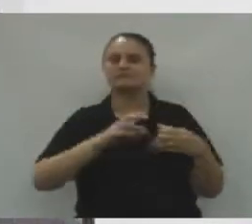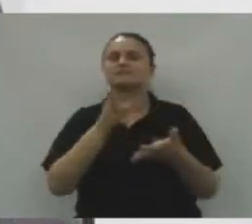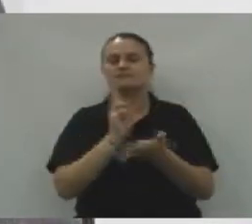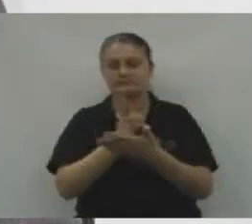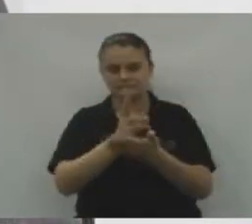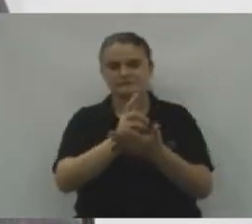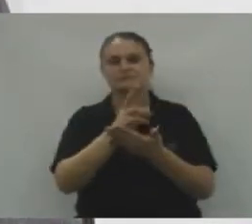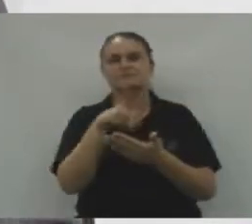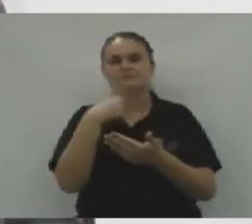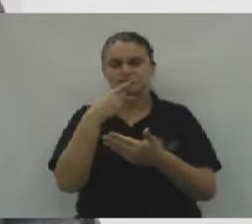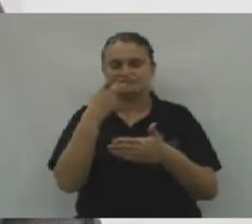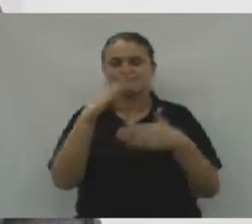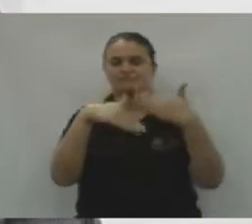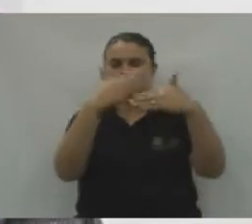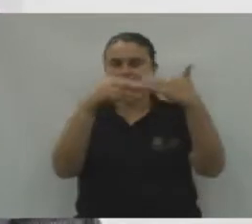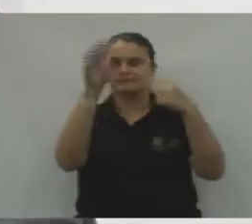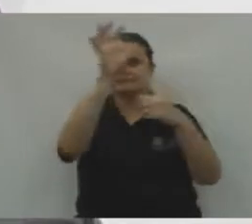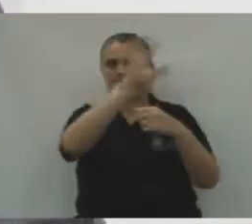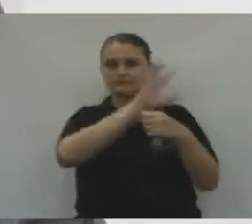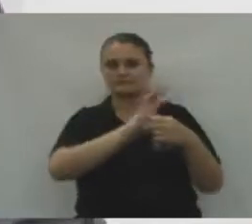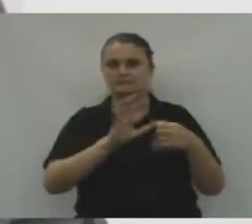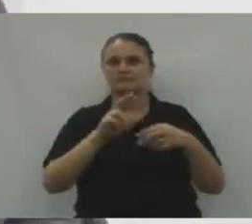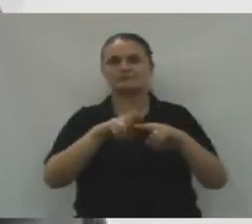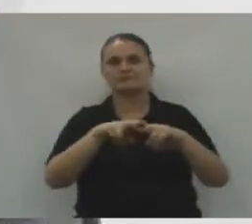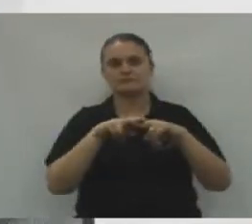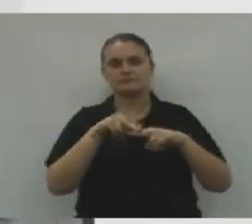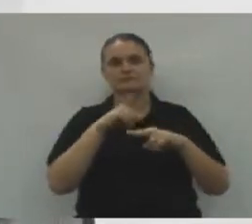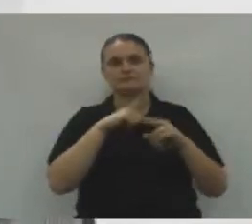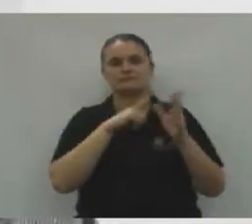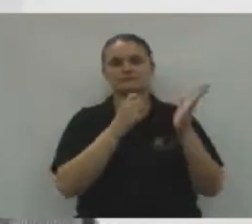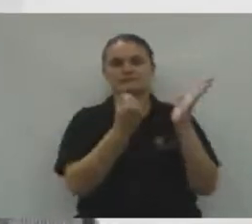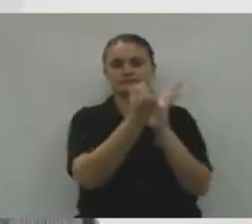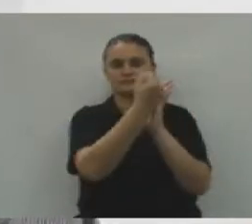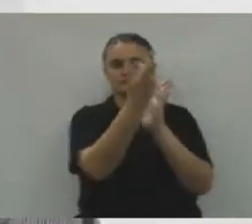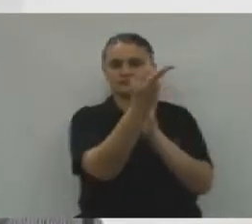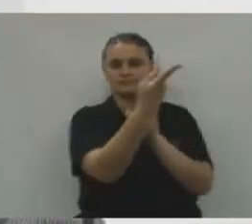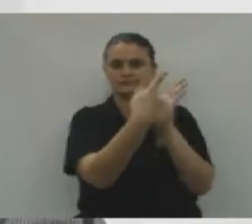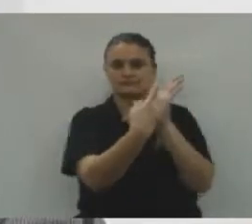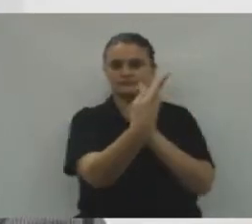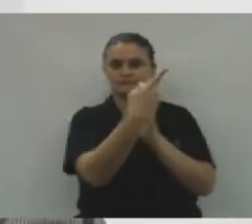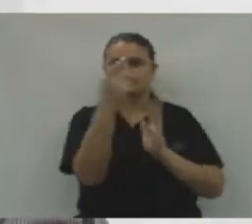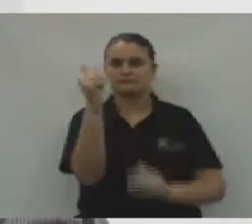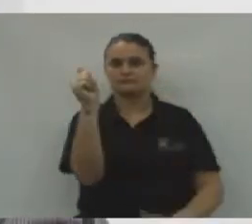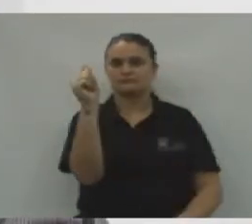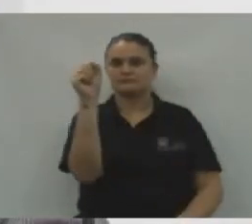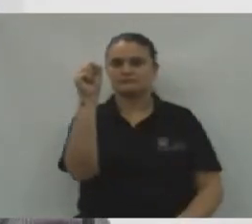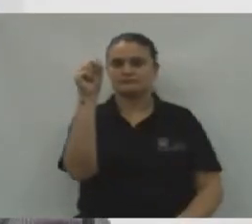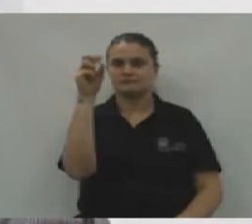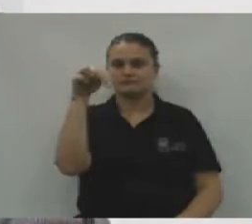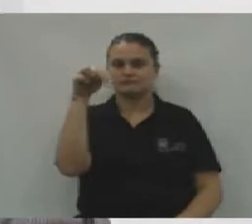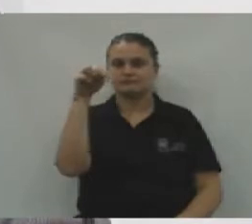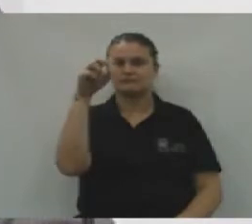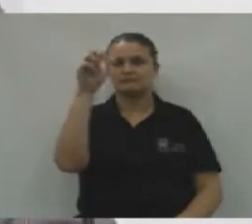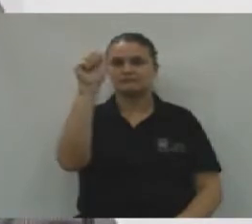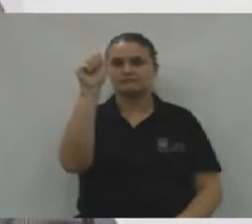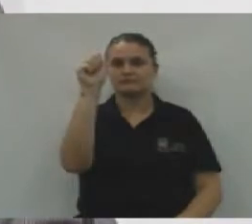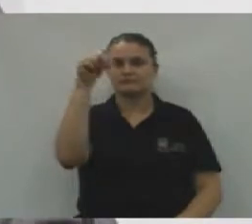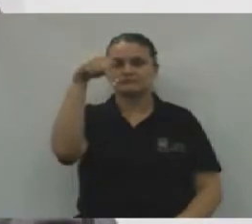e trabalhando para o desenvolvimento regional. Então, por isso que está a logomarca da Ansupar ali, que abrange todos os